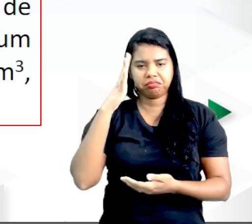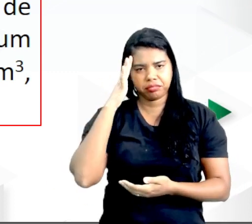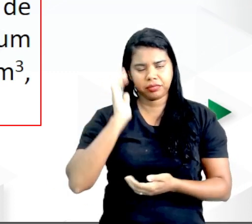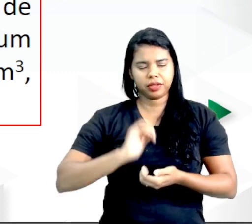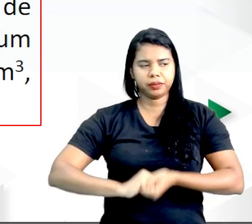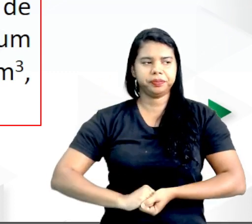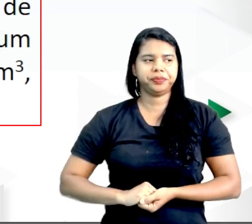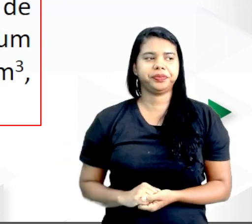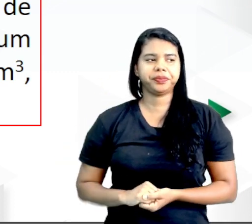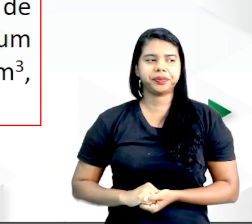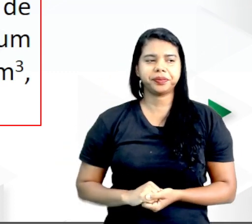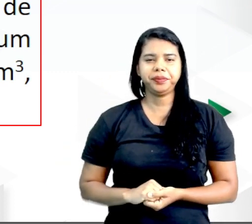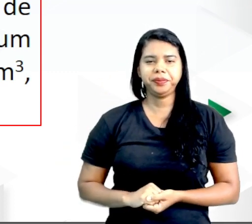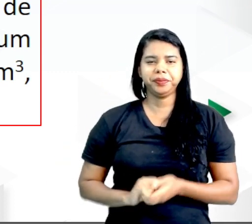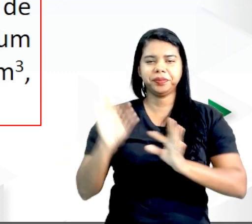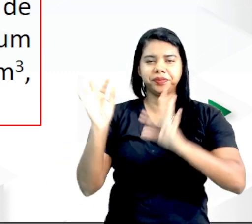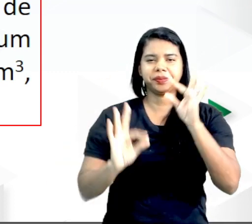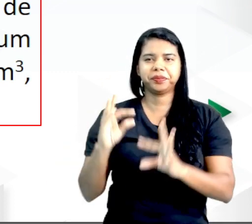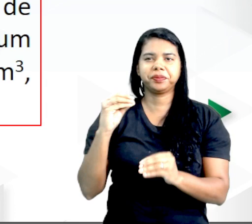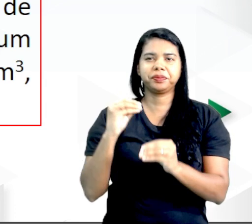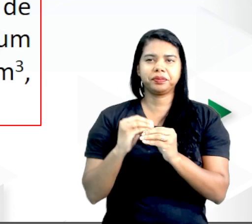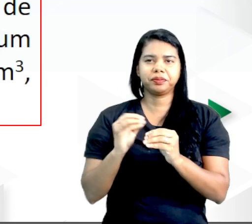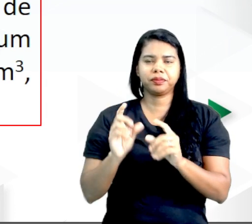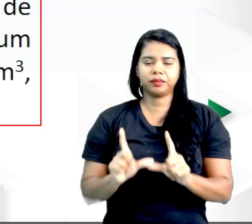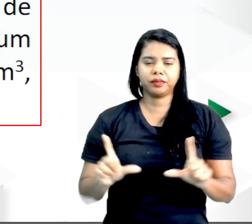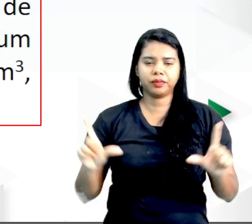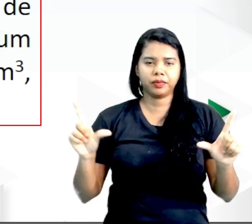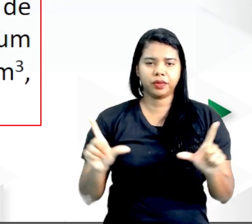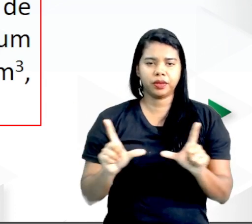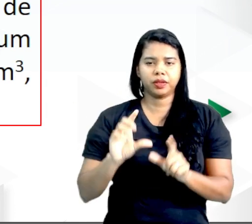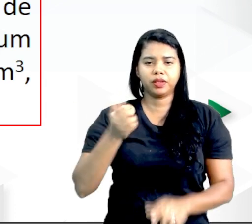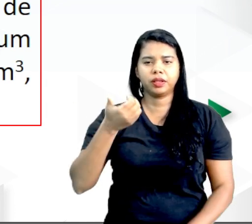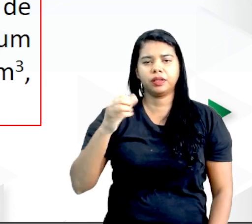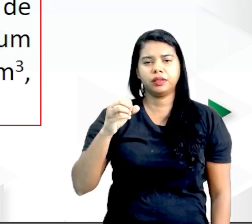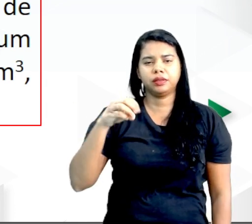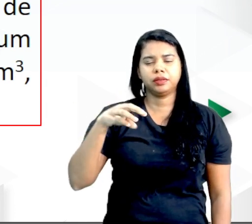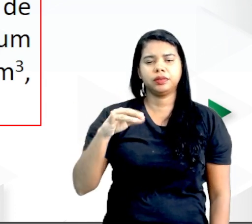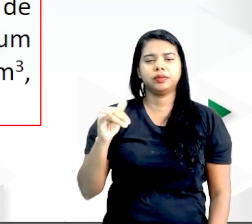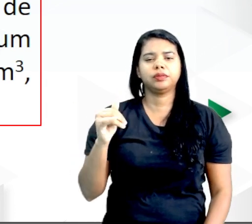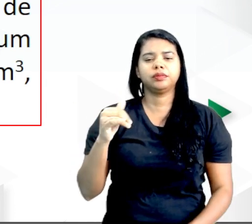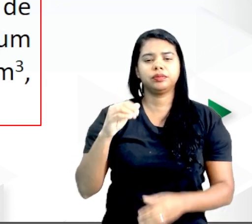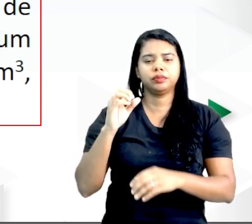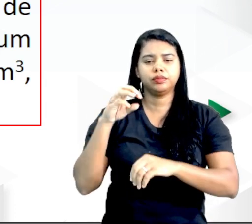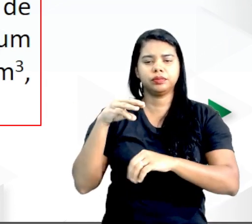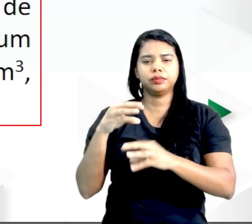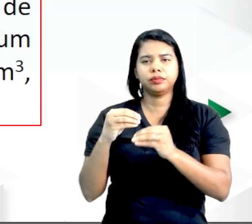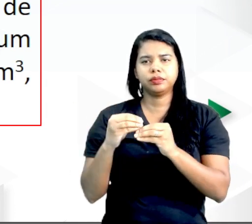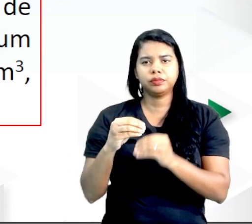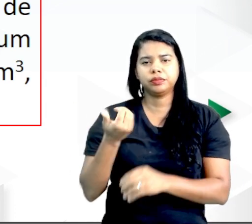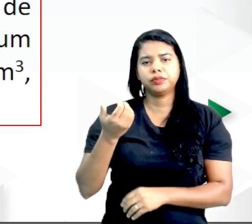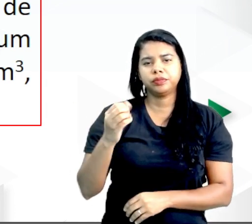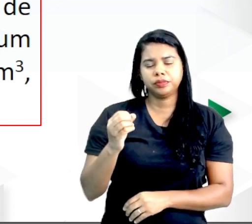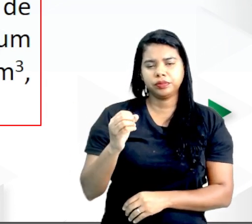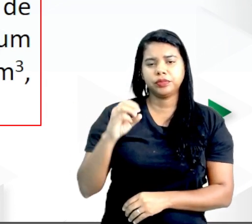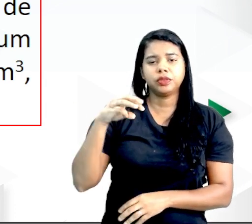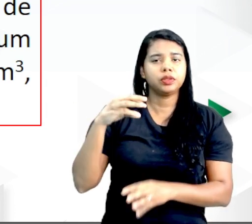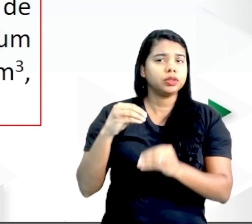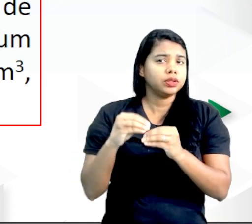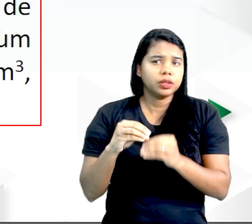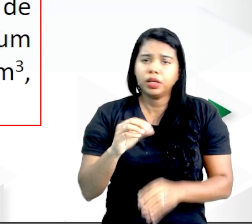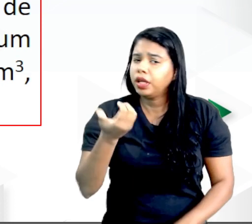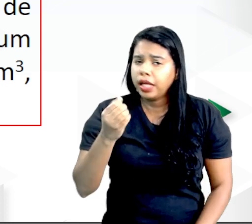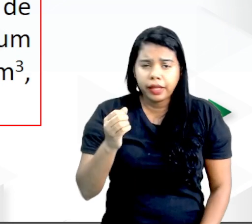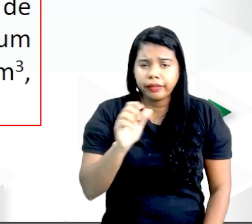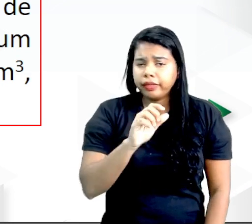caixote. Tá? Fazendo um volume de 10.000 centímetros cúbicos, que corresponde a 10 decímetros cúbicos, ou seja,